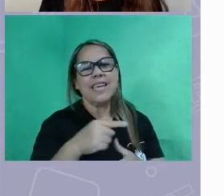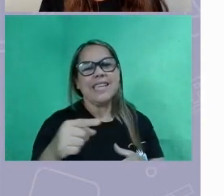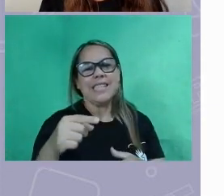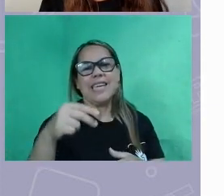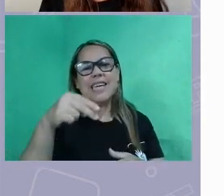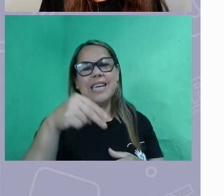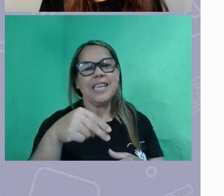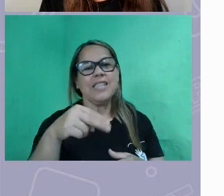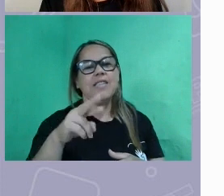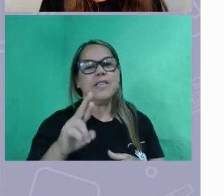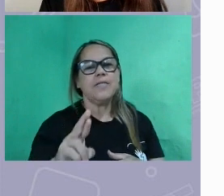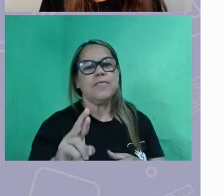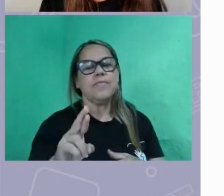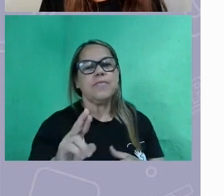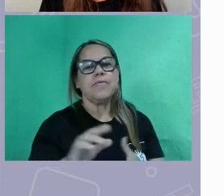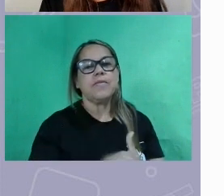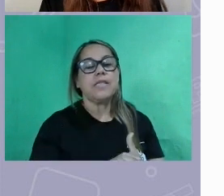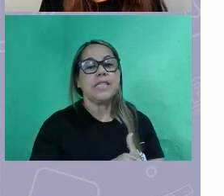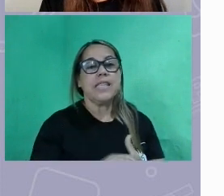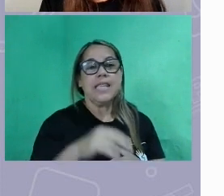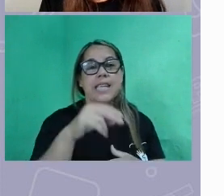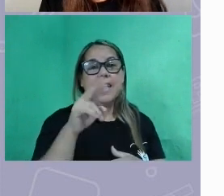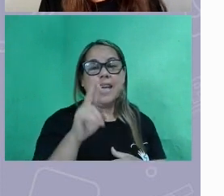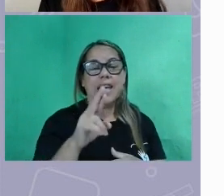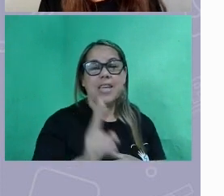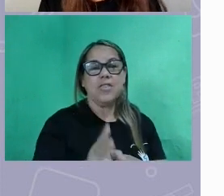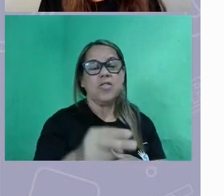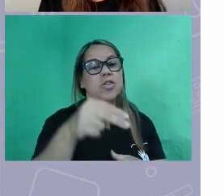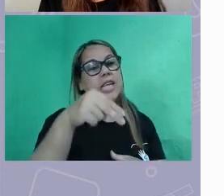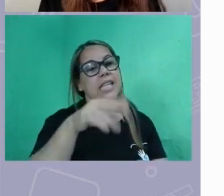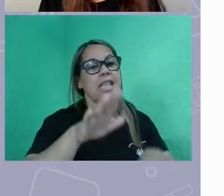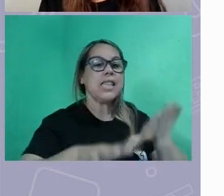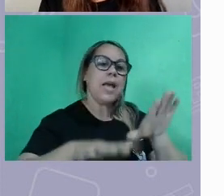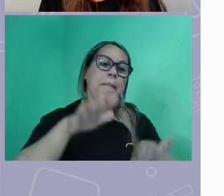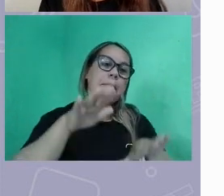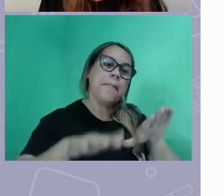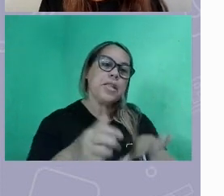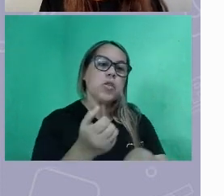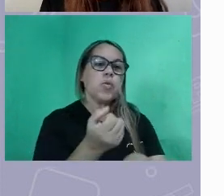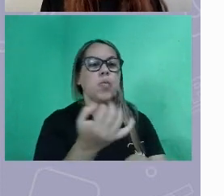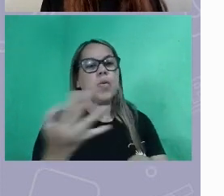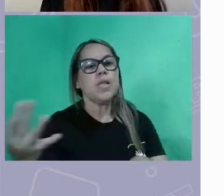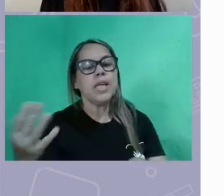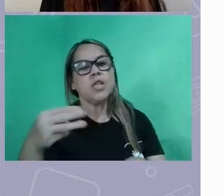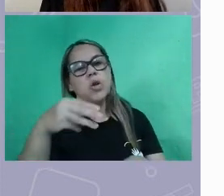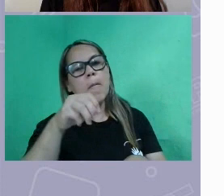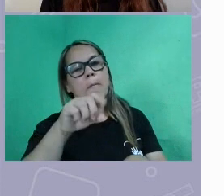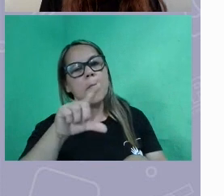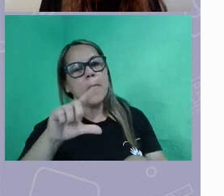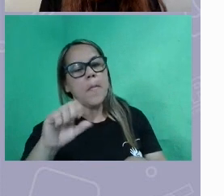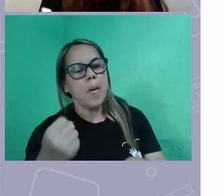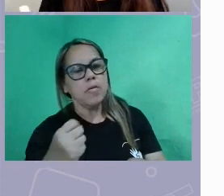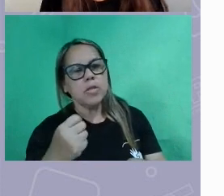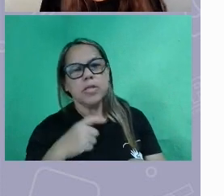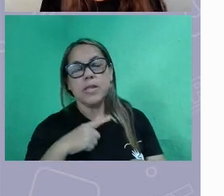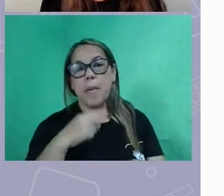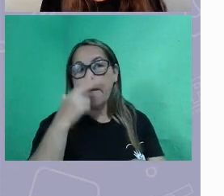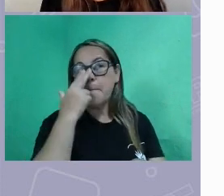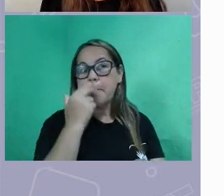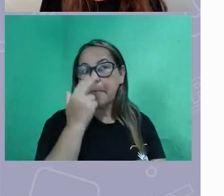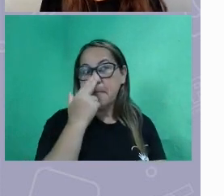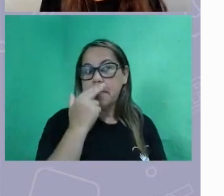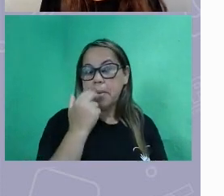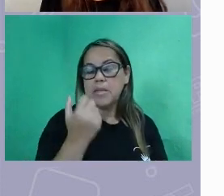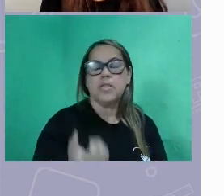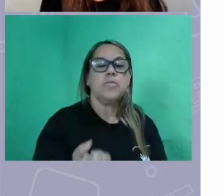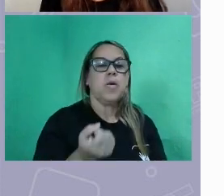ou seja r é uma constante n vai depender do número de mols como eu tenho a mesma massa para todos os gases